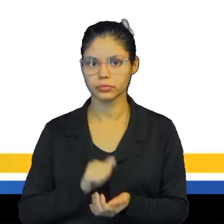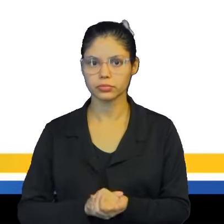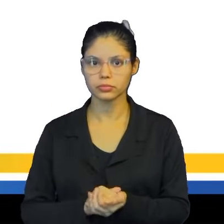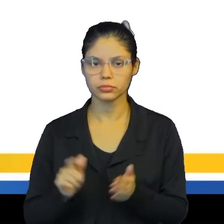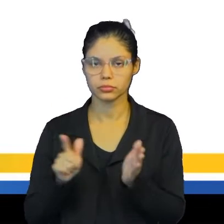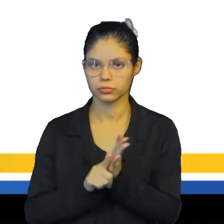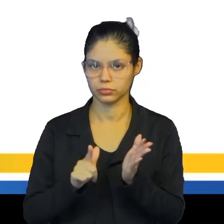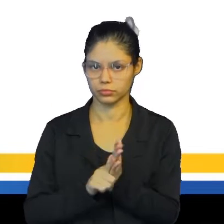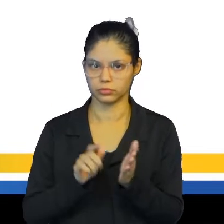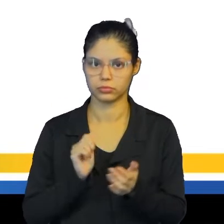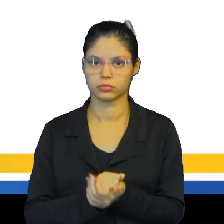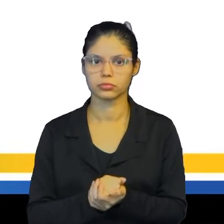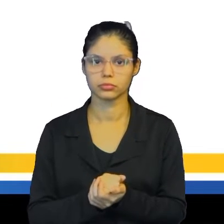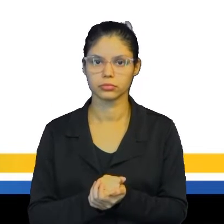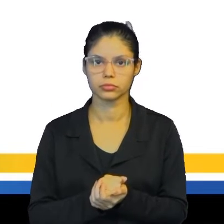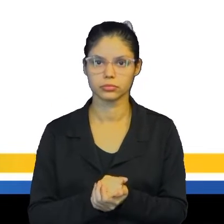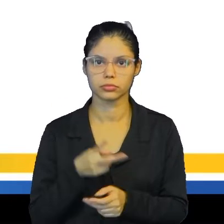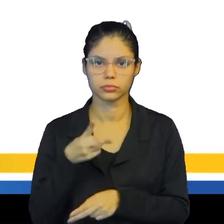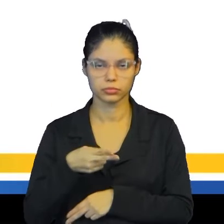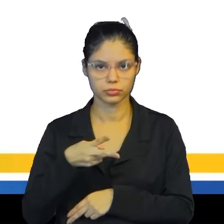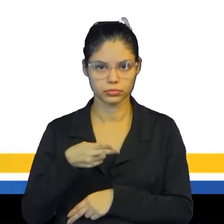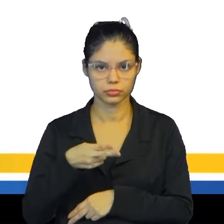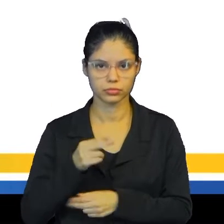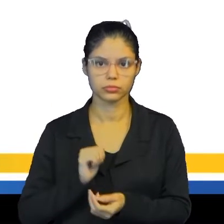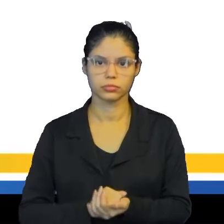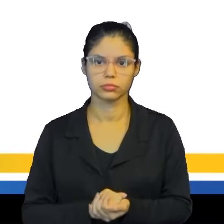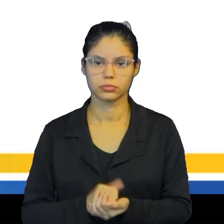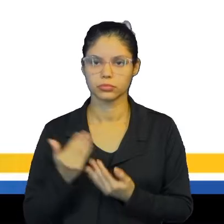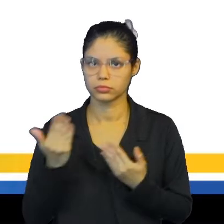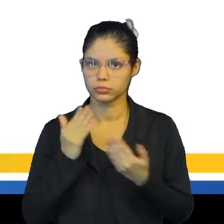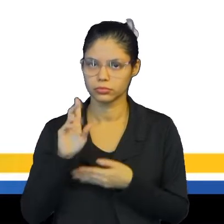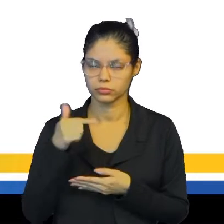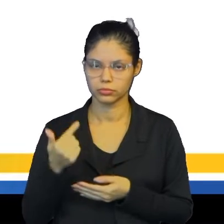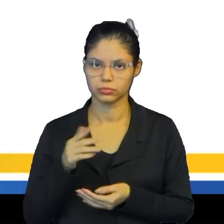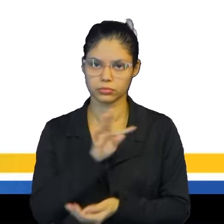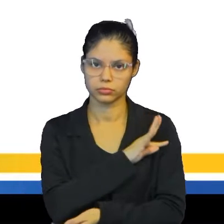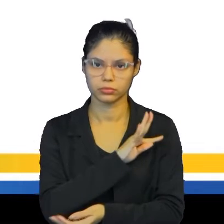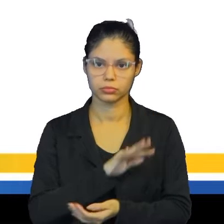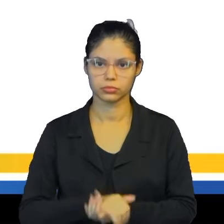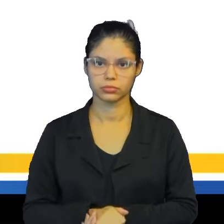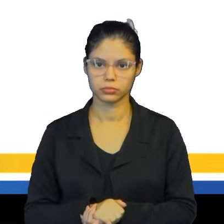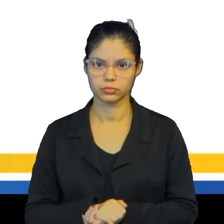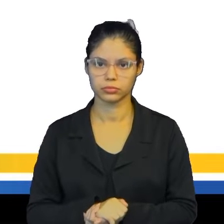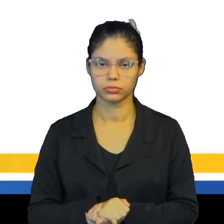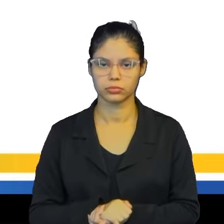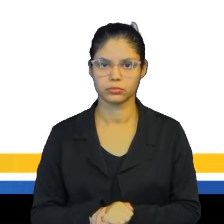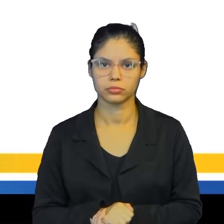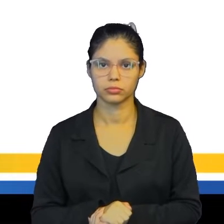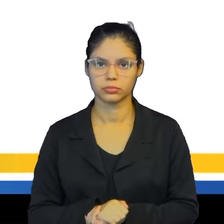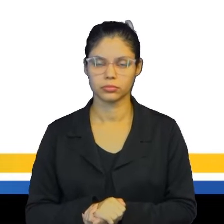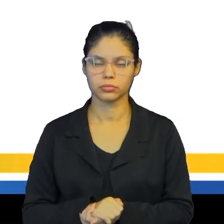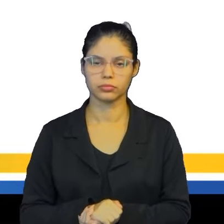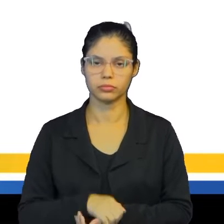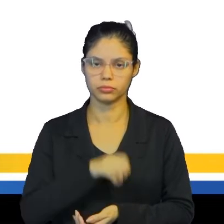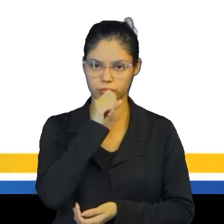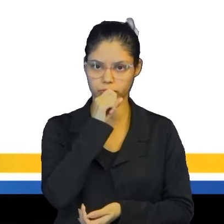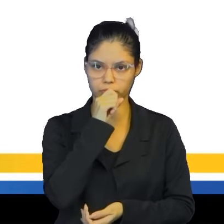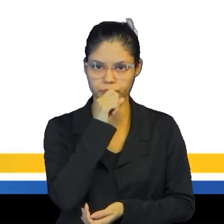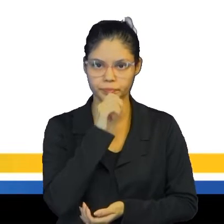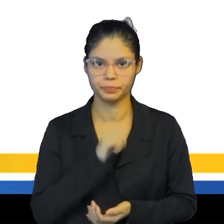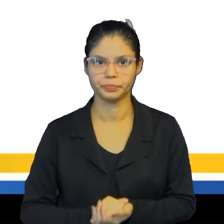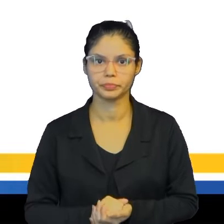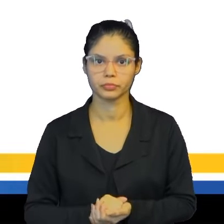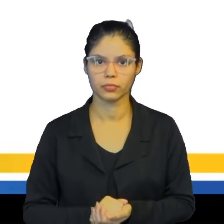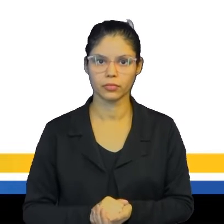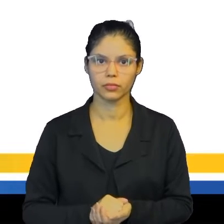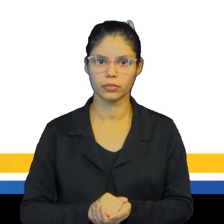O papel, né? A tesoura e comparados a outras técnicas, na verdade. Então, essas aí é uma das